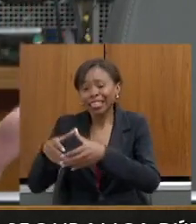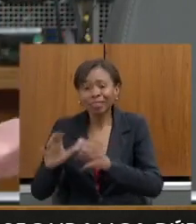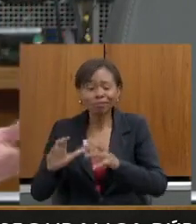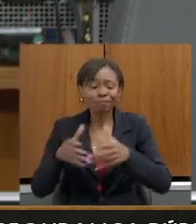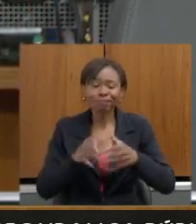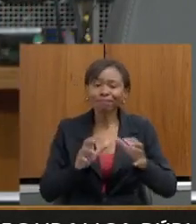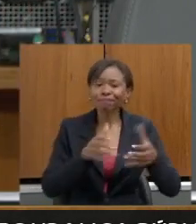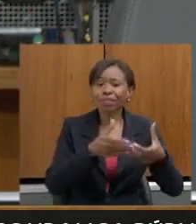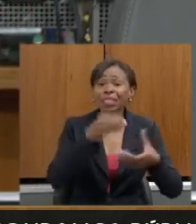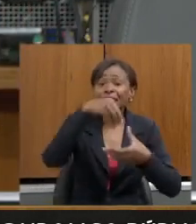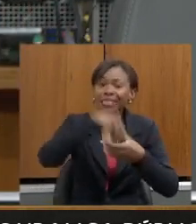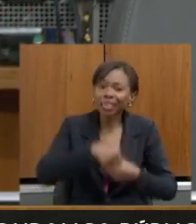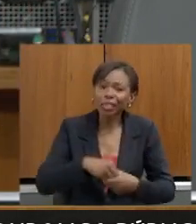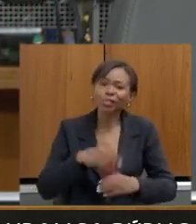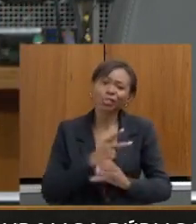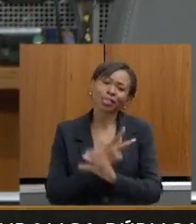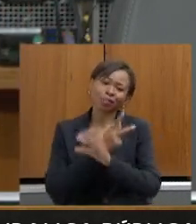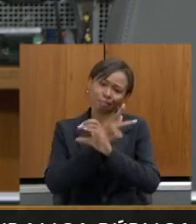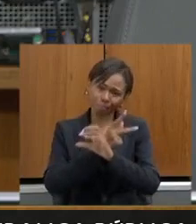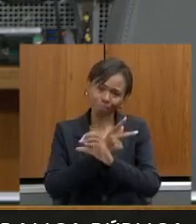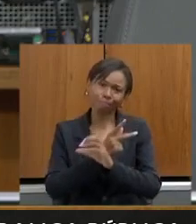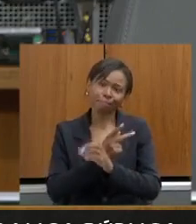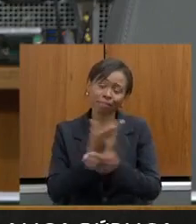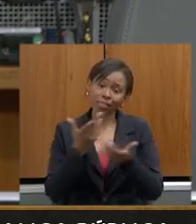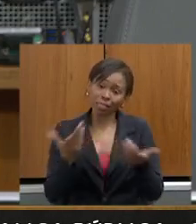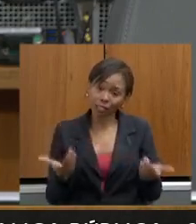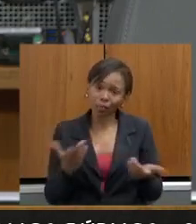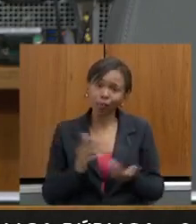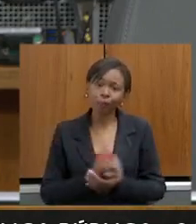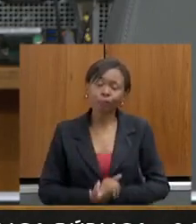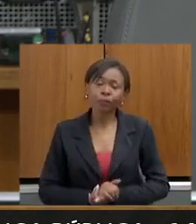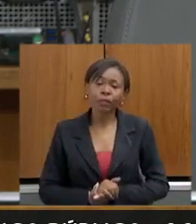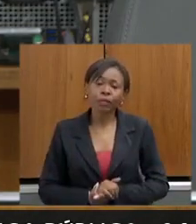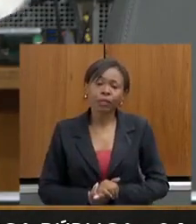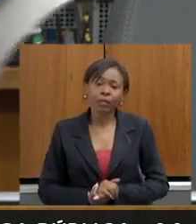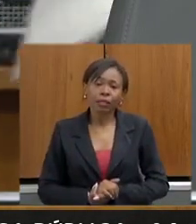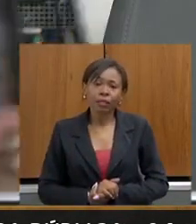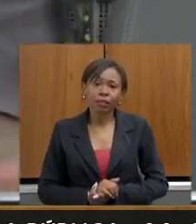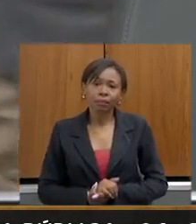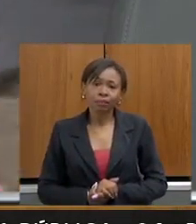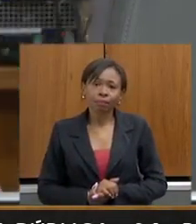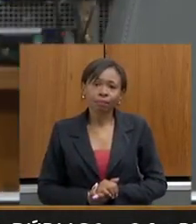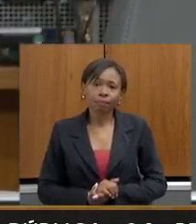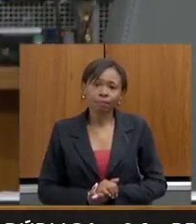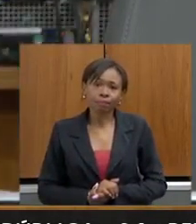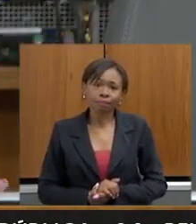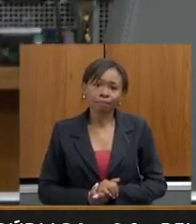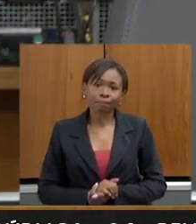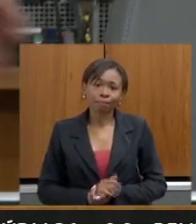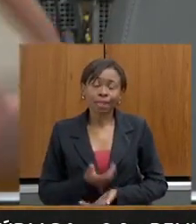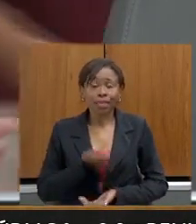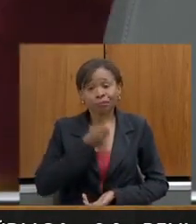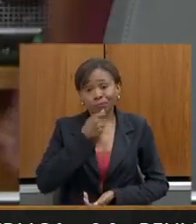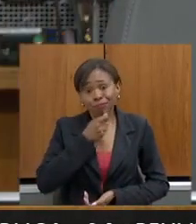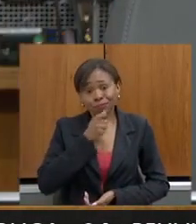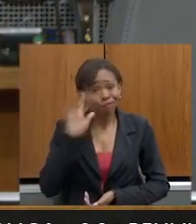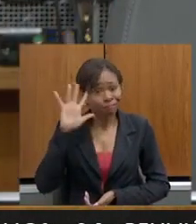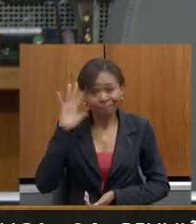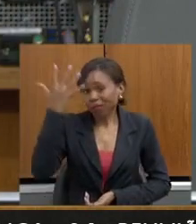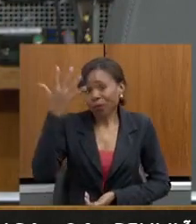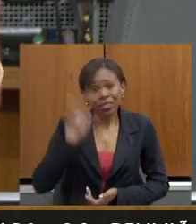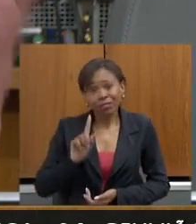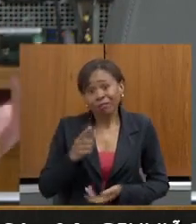que existe dentro da instituição Polícia Civil então Enquanto isso não se não acontecer né Nós não